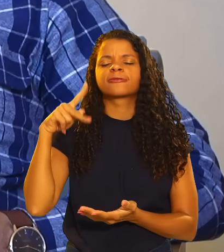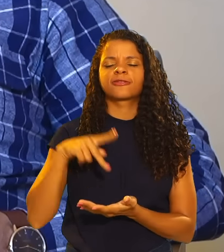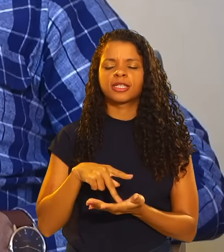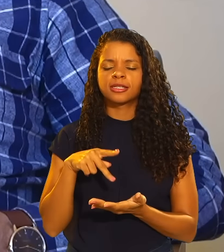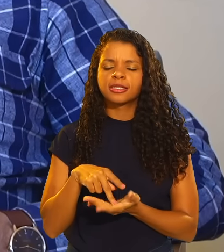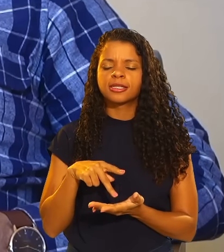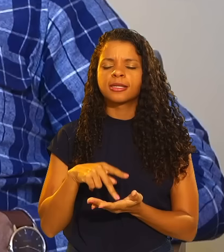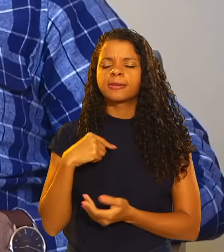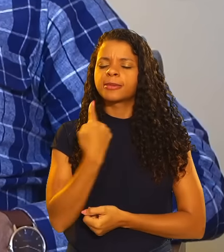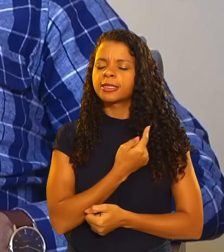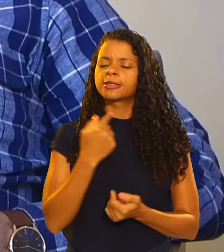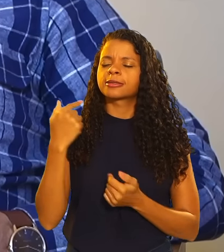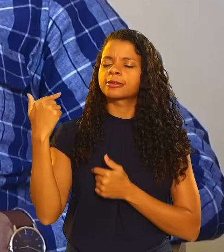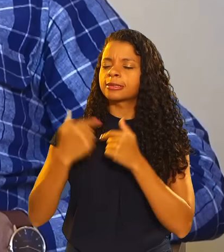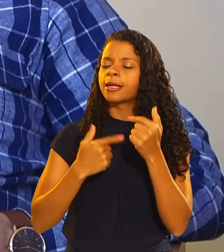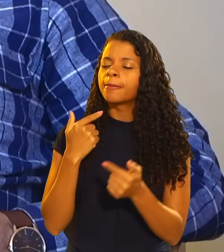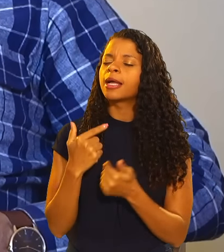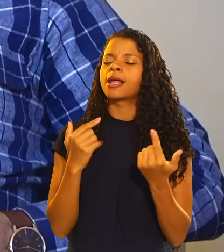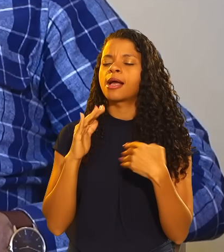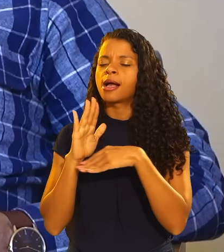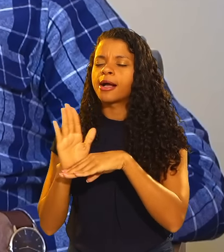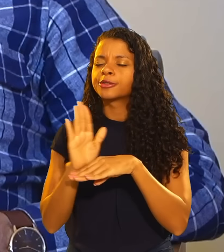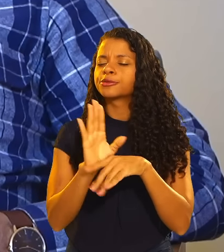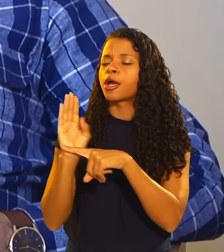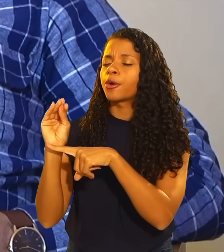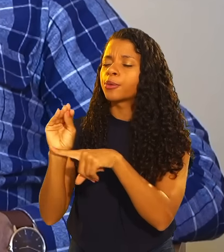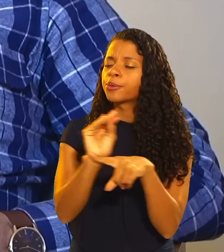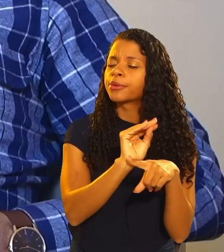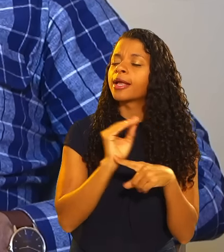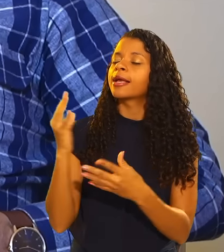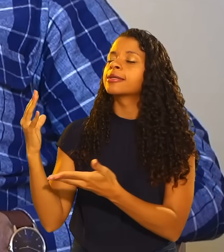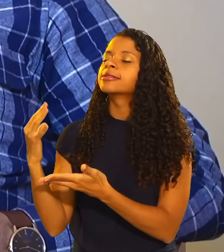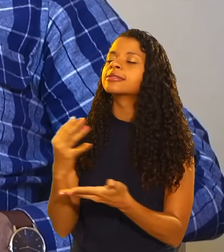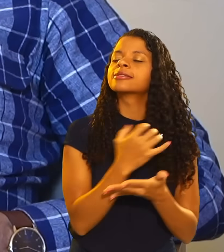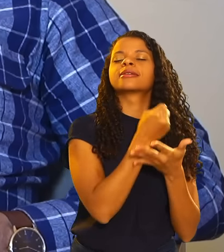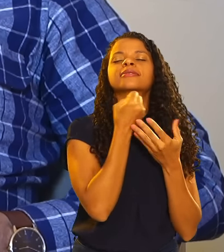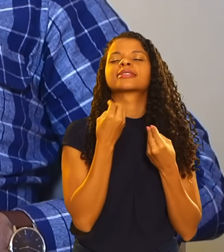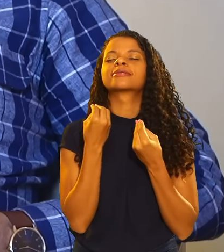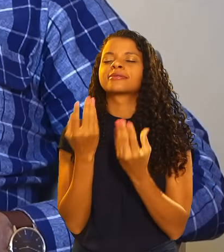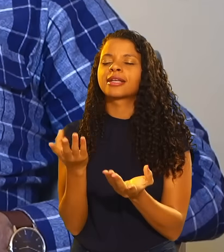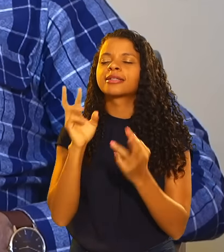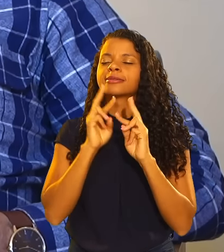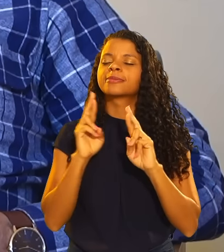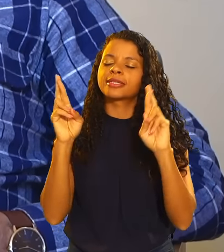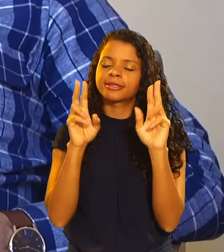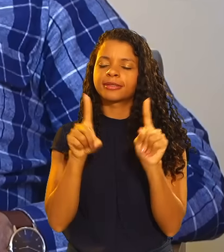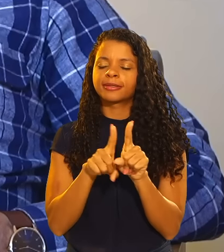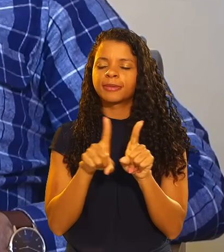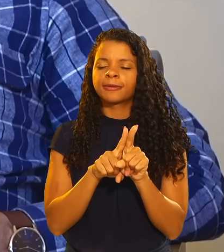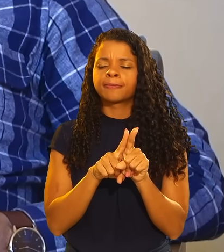outras pessoas, para levar salvação e esperança a cada uma delas. Abençoa, Pai, também os telespectadores, que eles